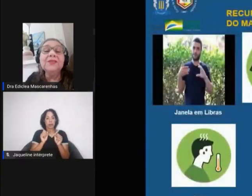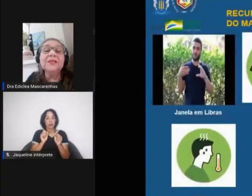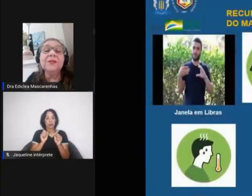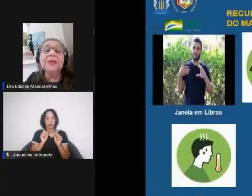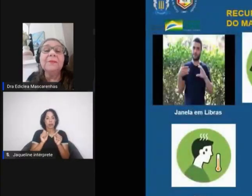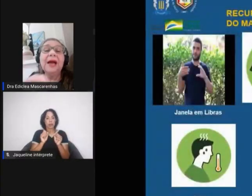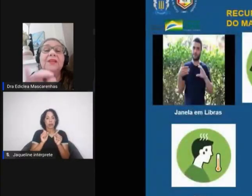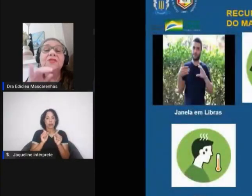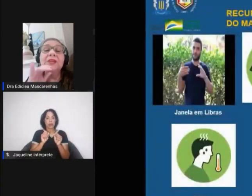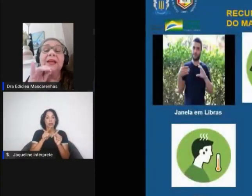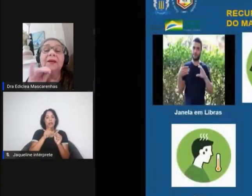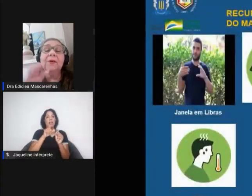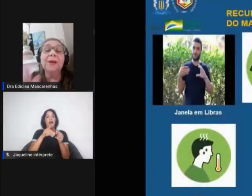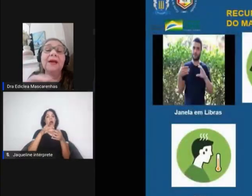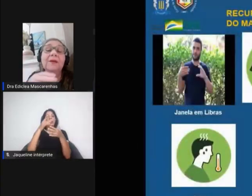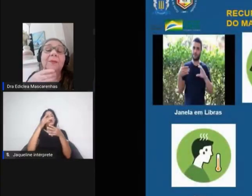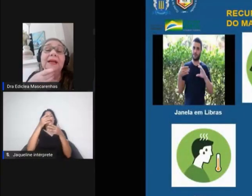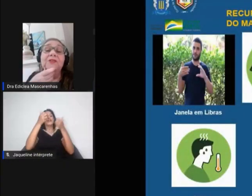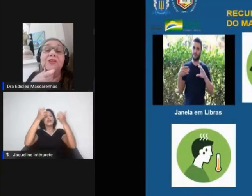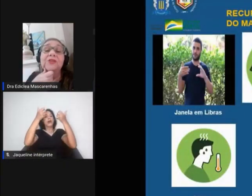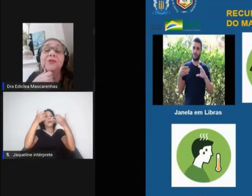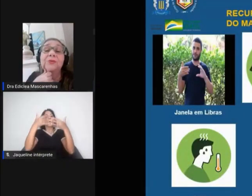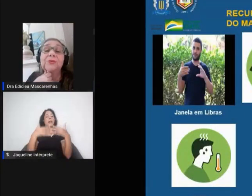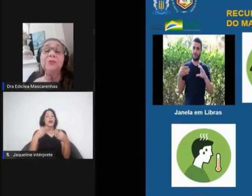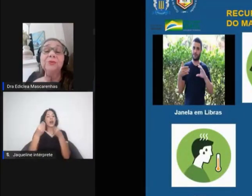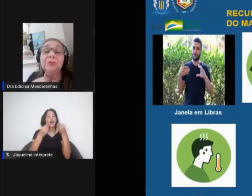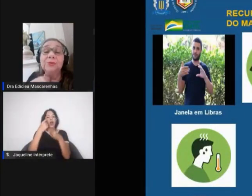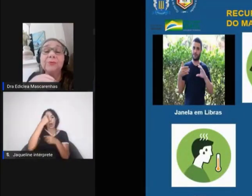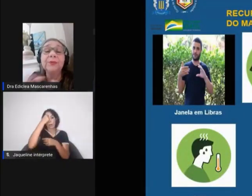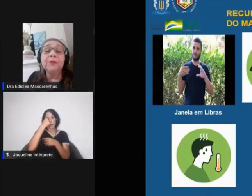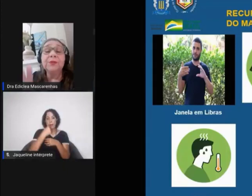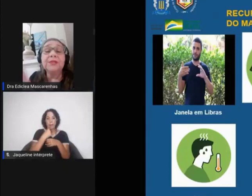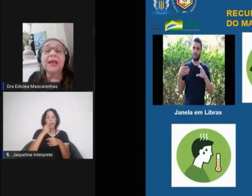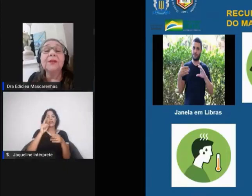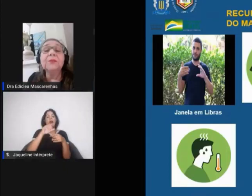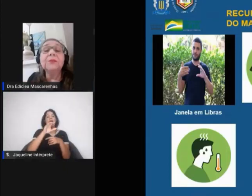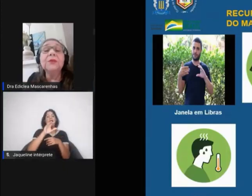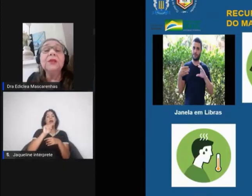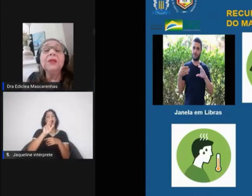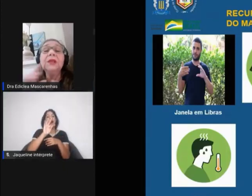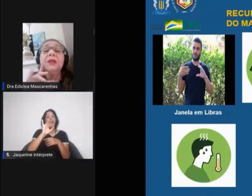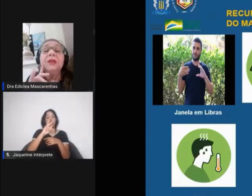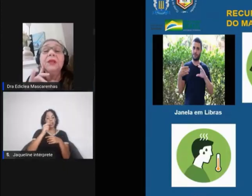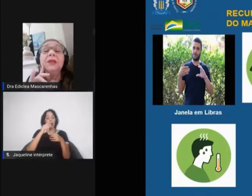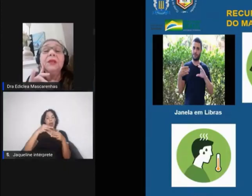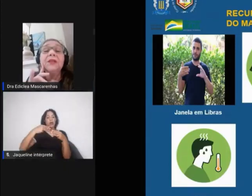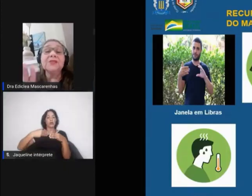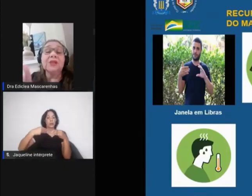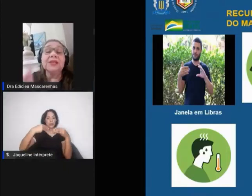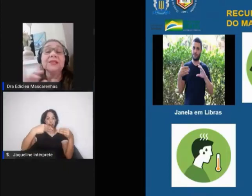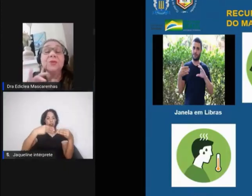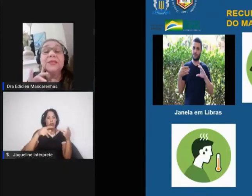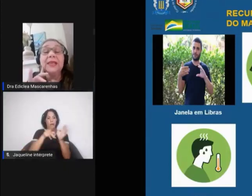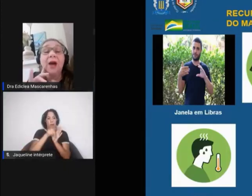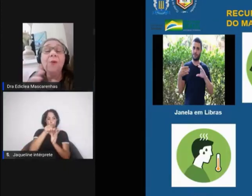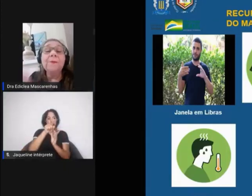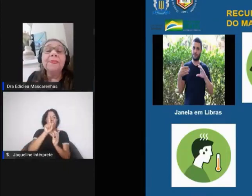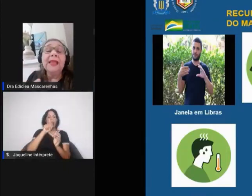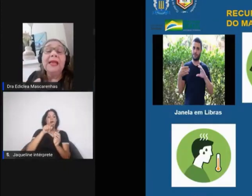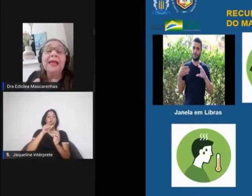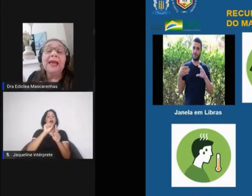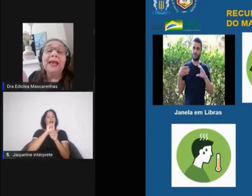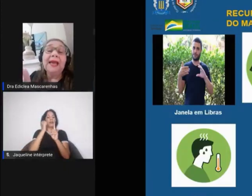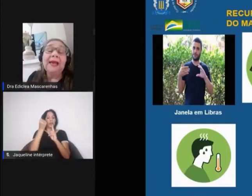aí a descrição da imagem, né, uma cartilha do Ministério de Assistência